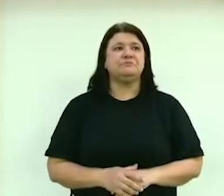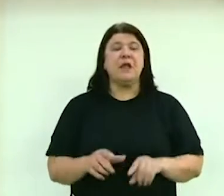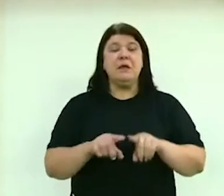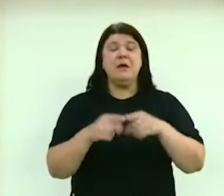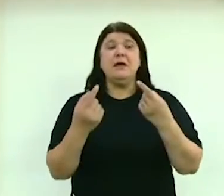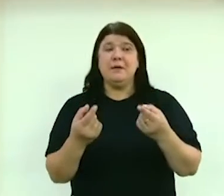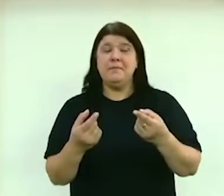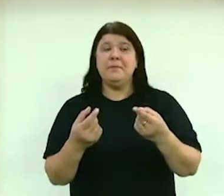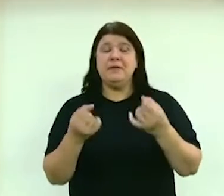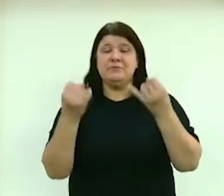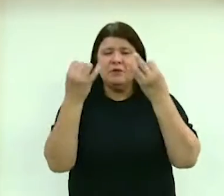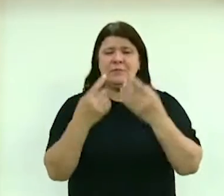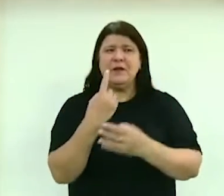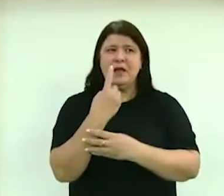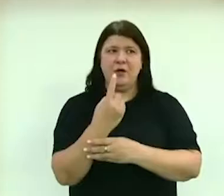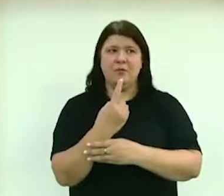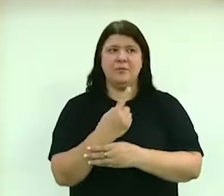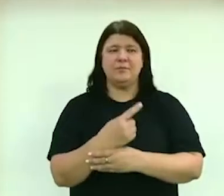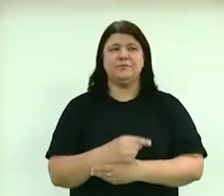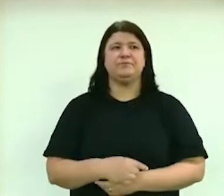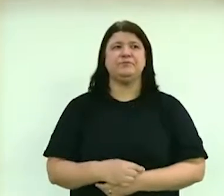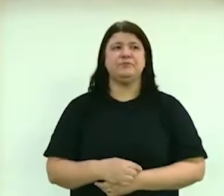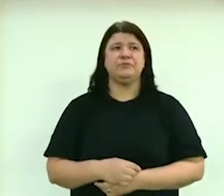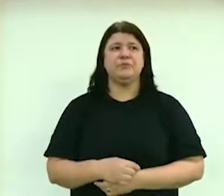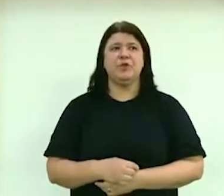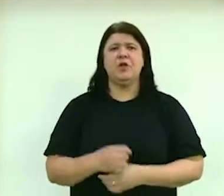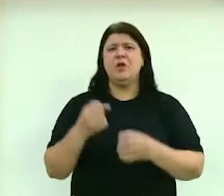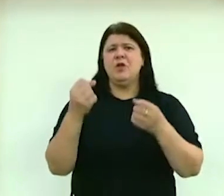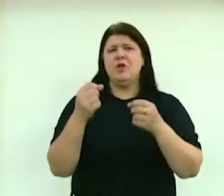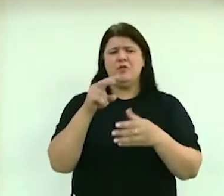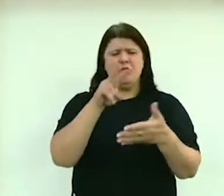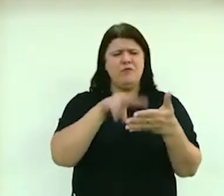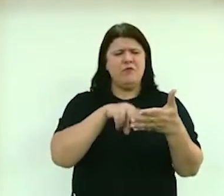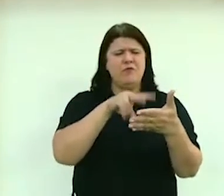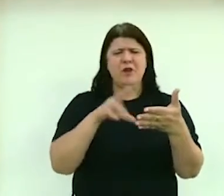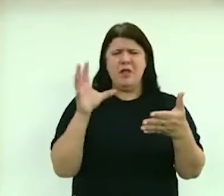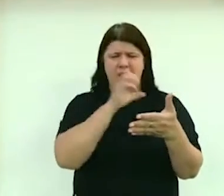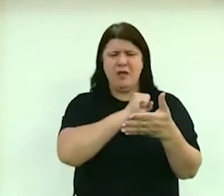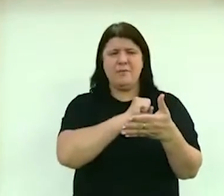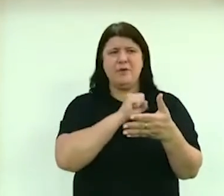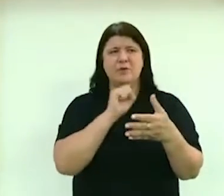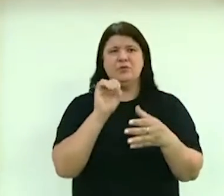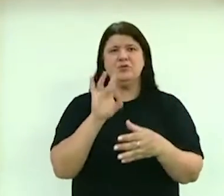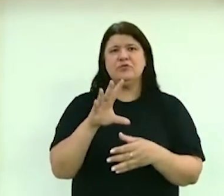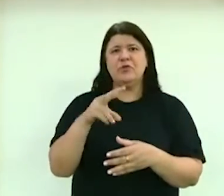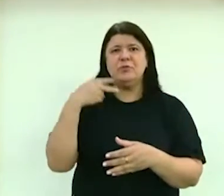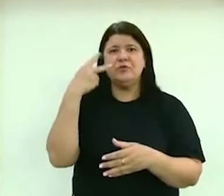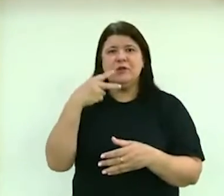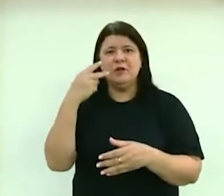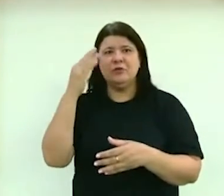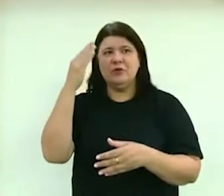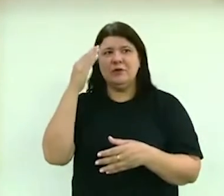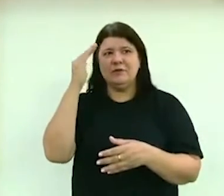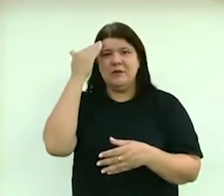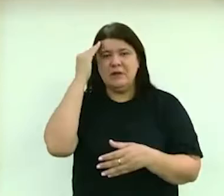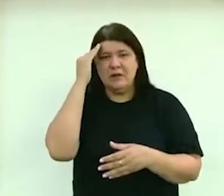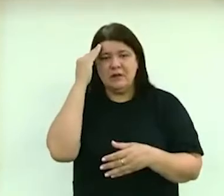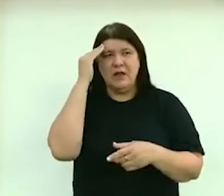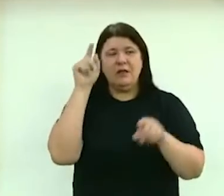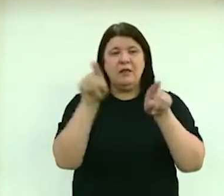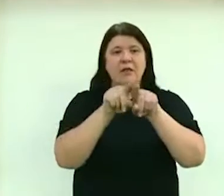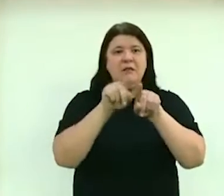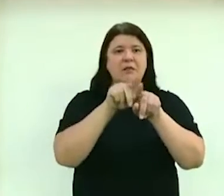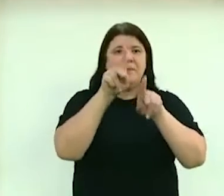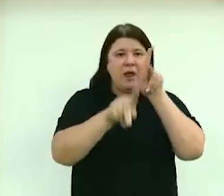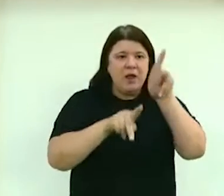Na verdade, essa indicação, vou até ler só aqui a justificativa para que os nobres pares entendam e o público que está nos assistindo